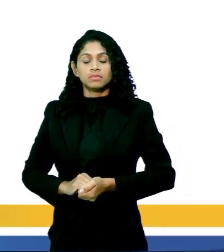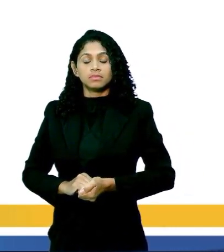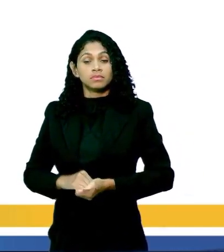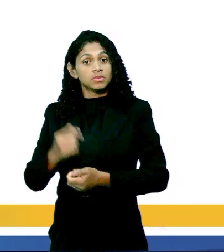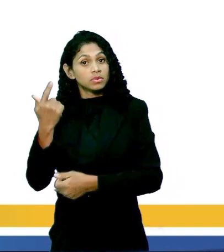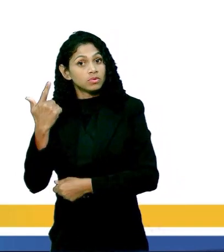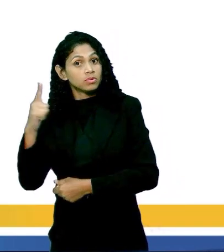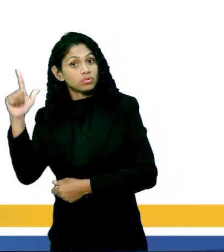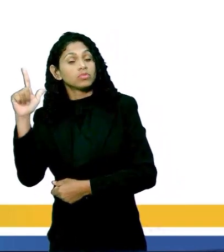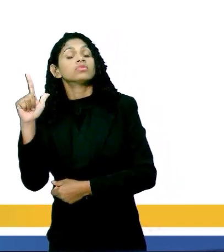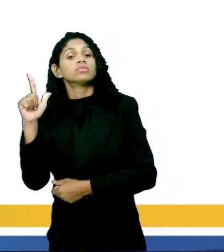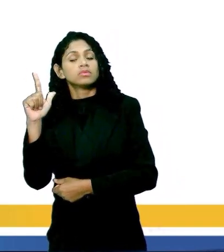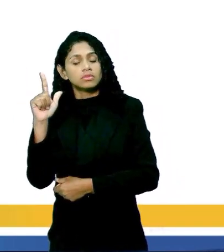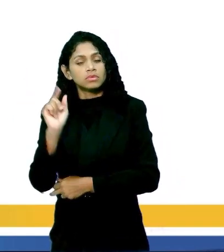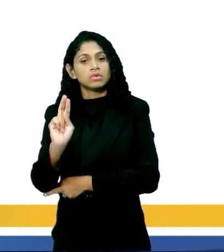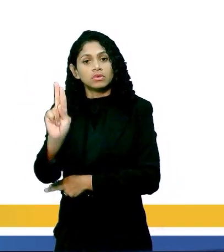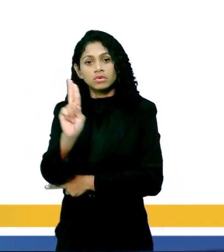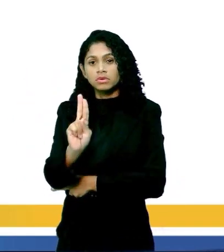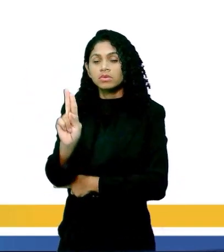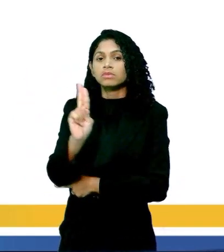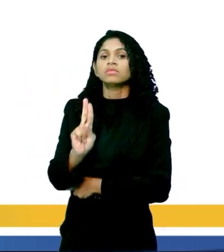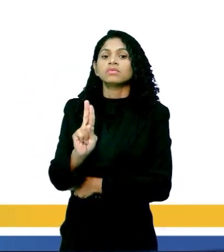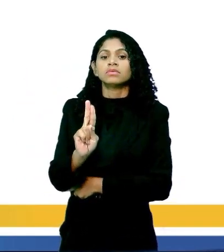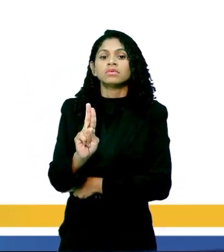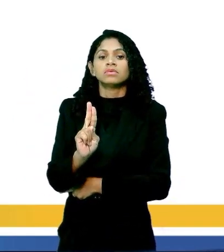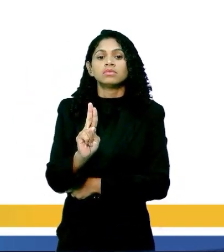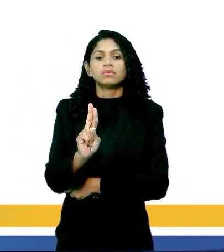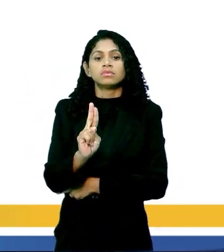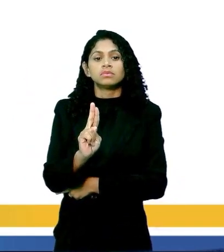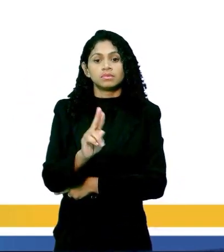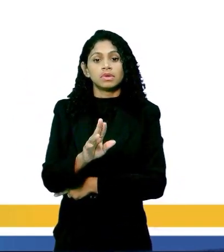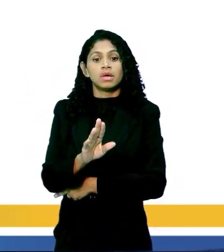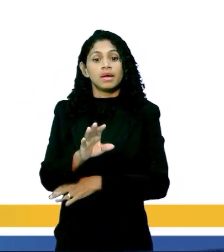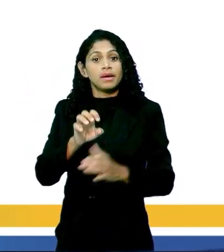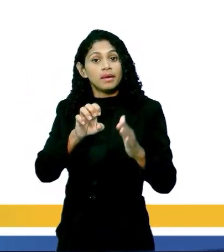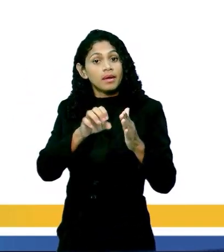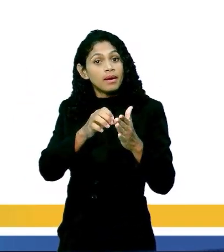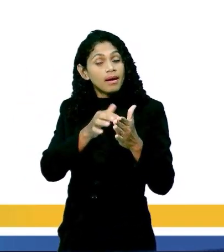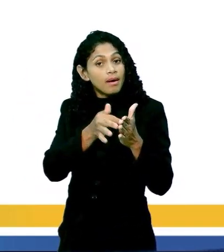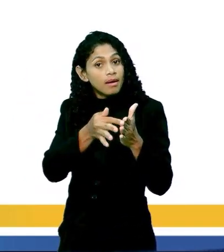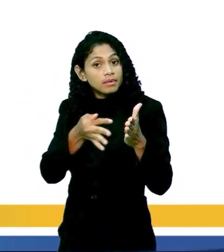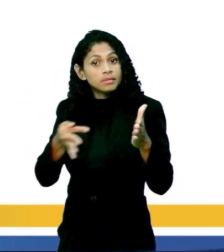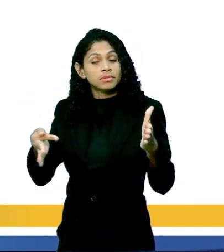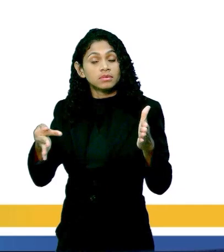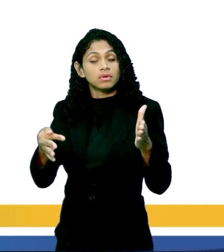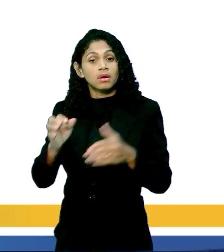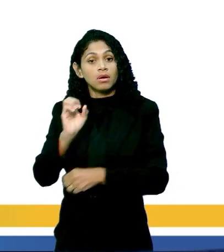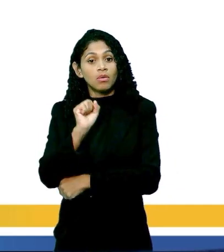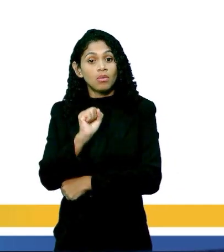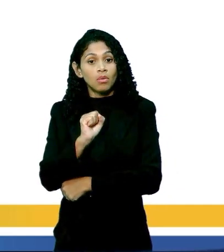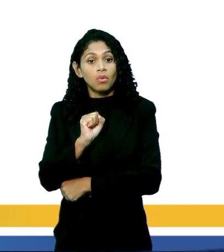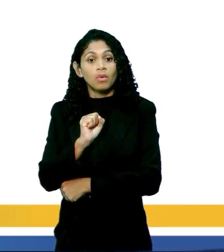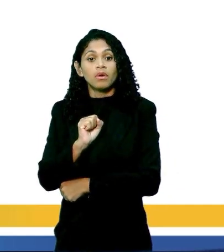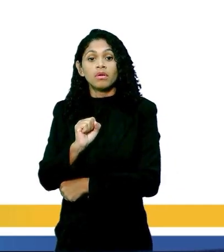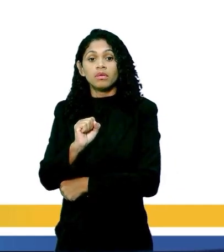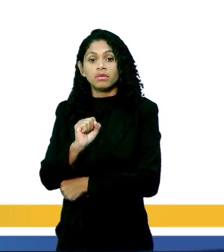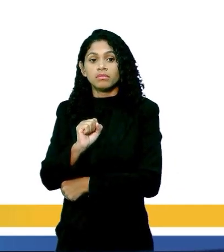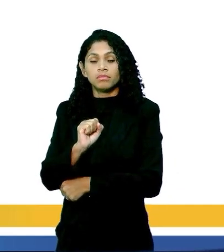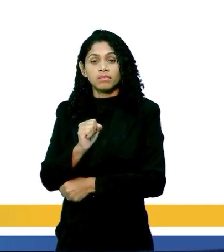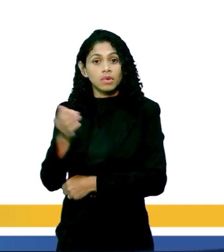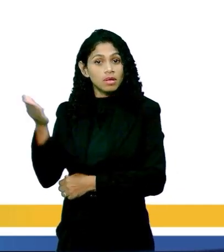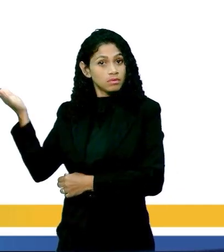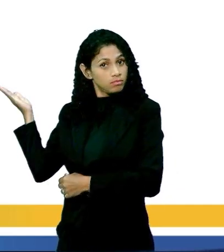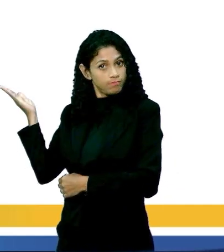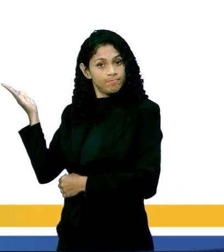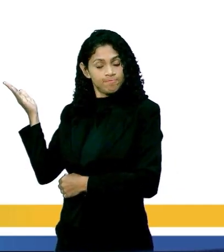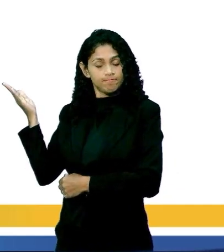Outra fórmula também muito utilizada nesses estudos é a equação de Torricelli. Porém, quando se trabalha com questões de Enem,